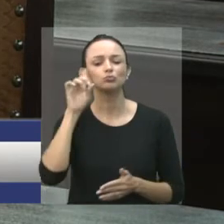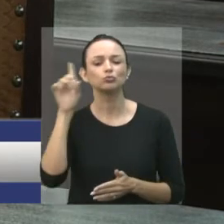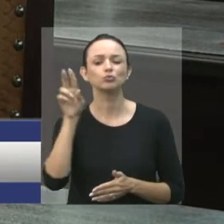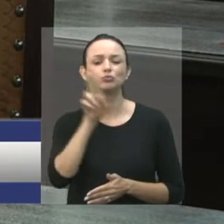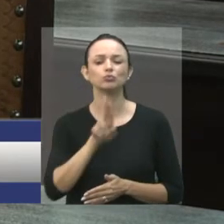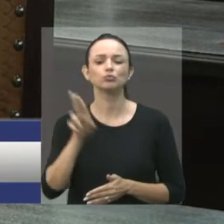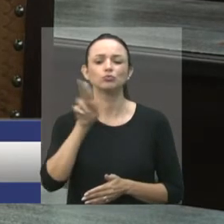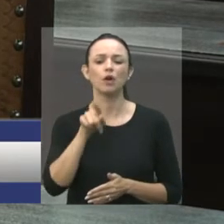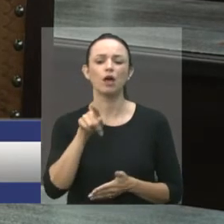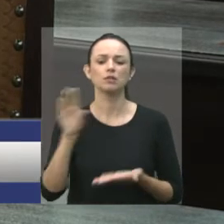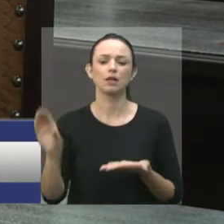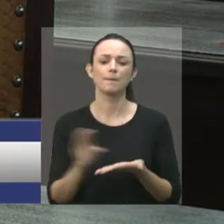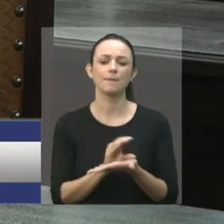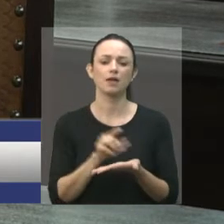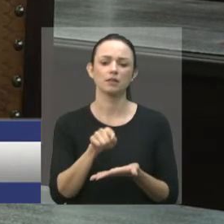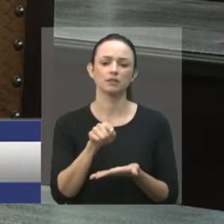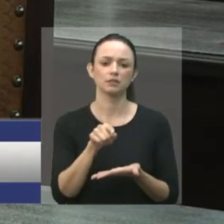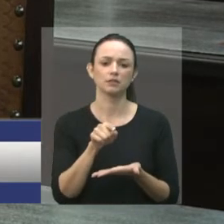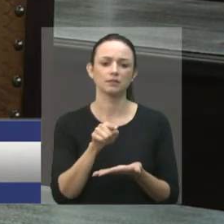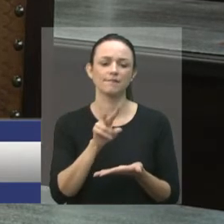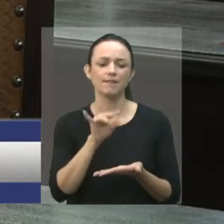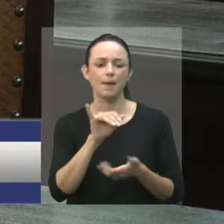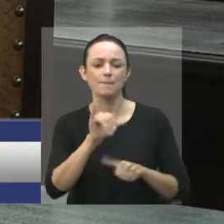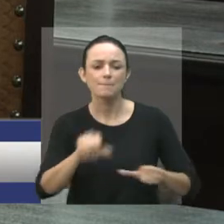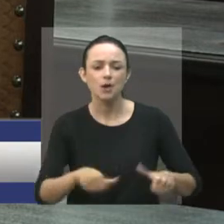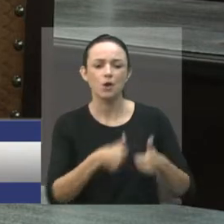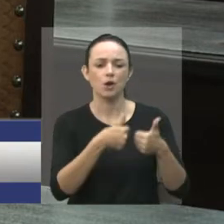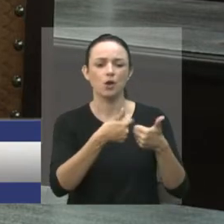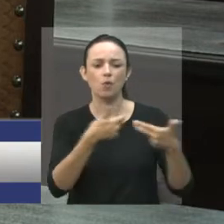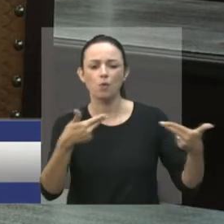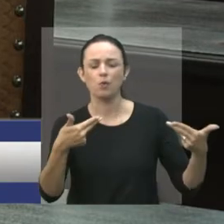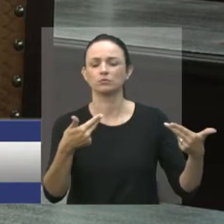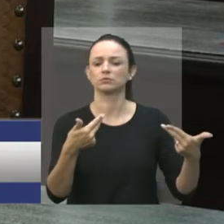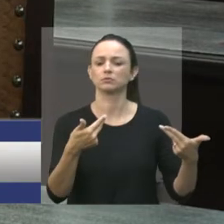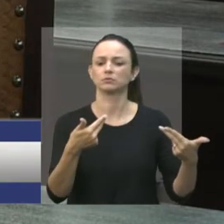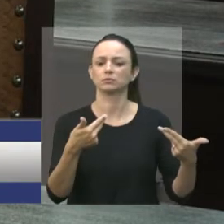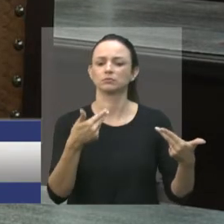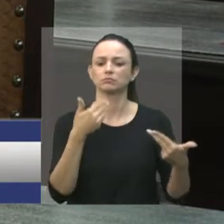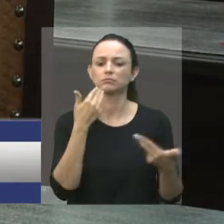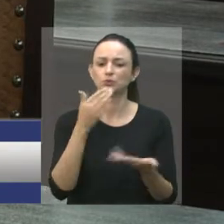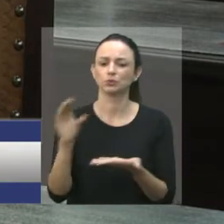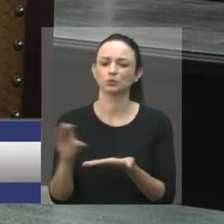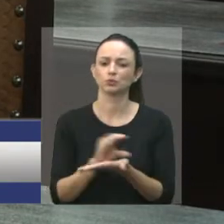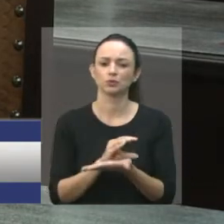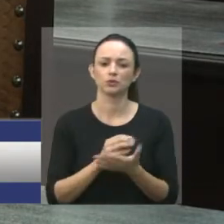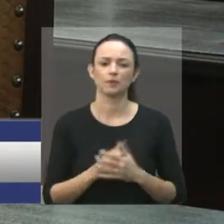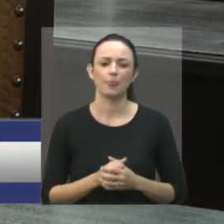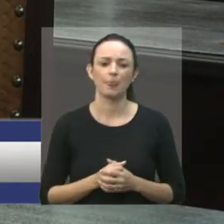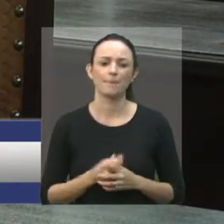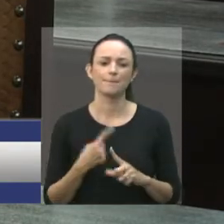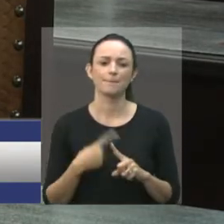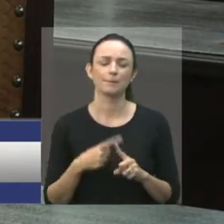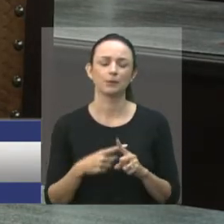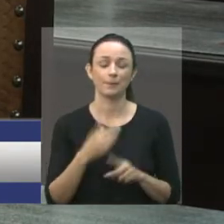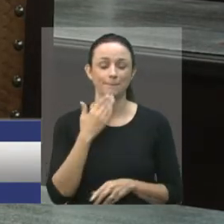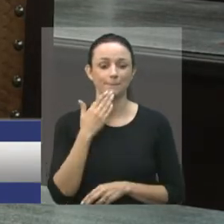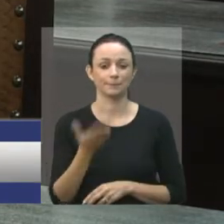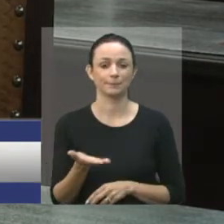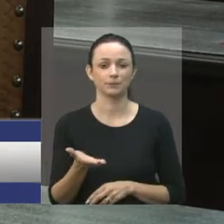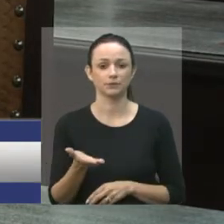serão feitas essas melhorias que nós pedimos através de emendas? Porque foi